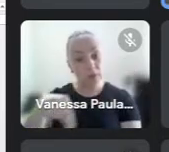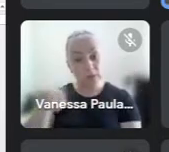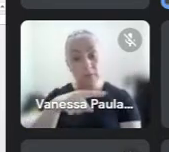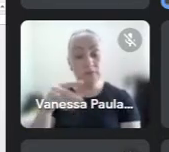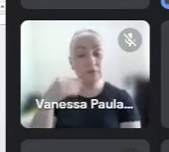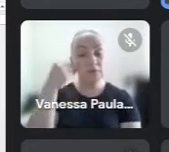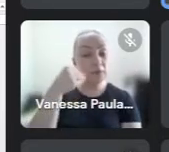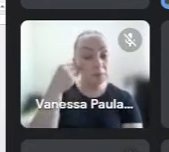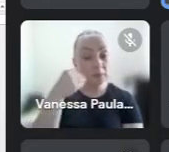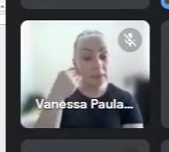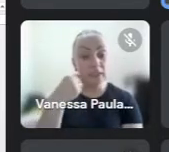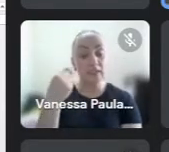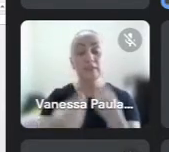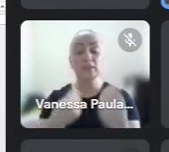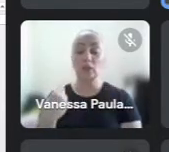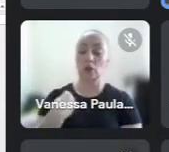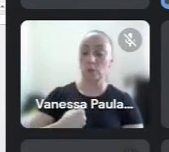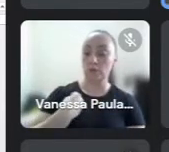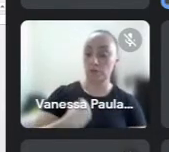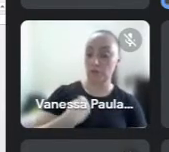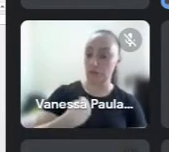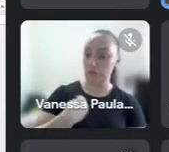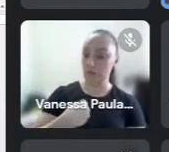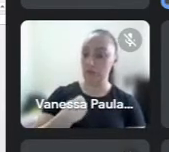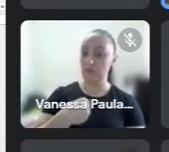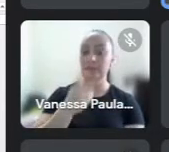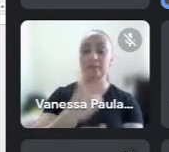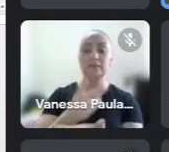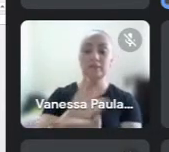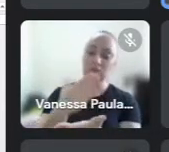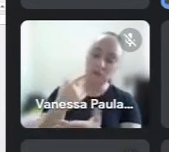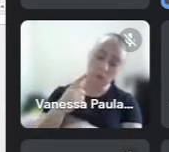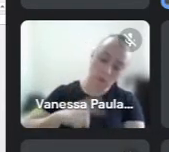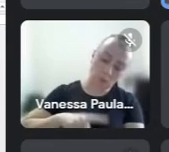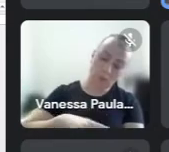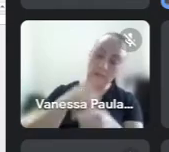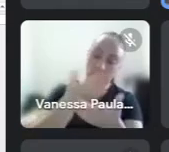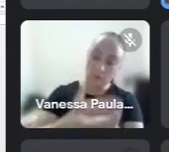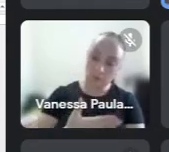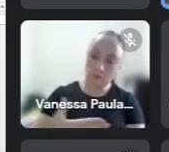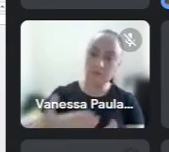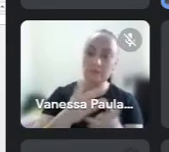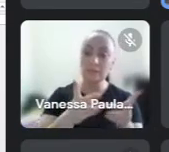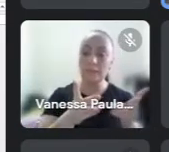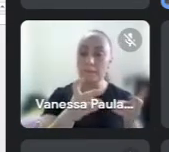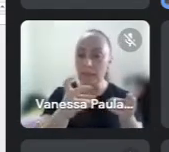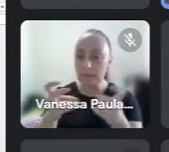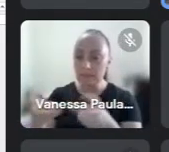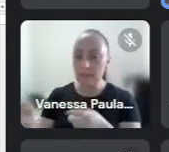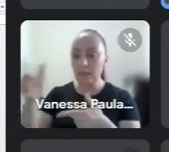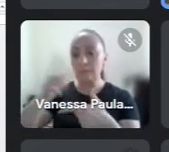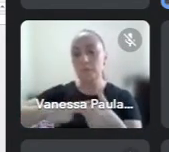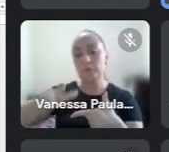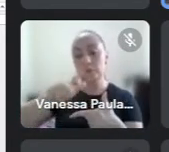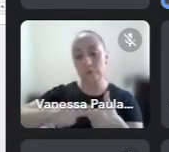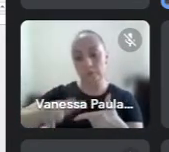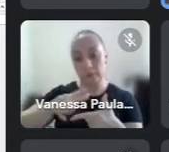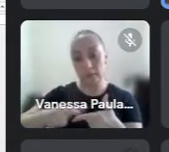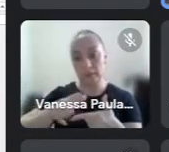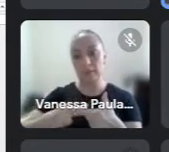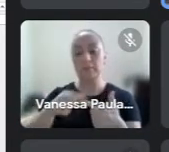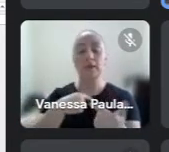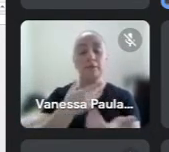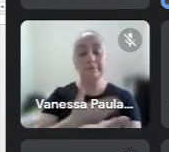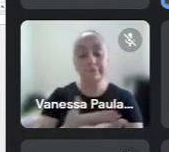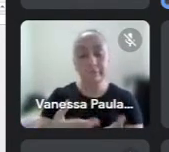essa vivência, desde o momento em que você percebe o problema, né, que eu chamo isso de